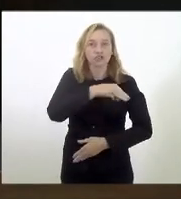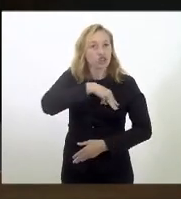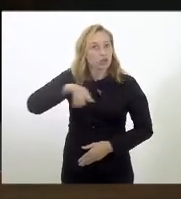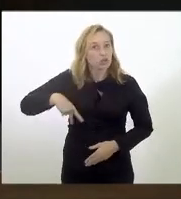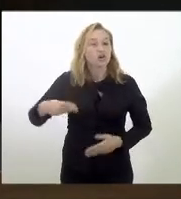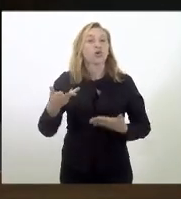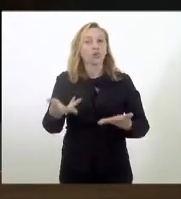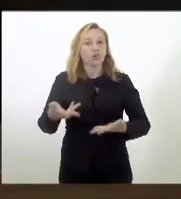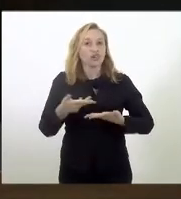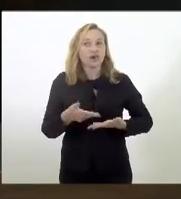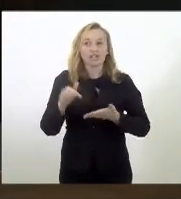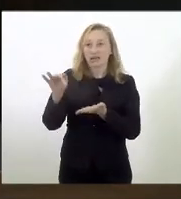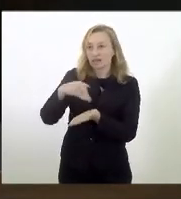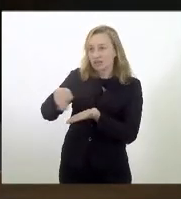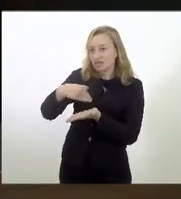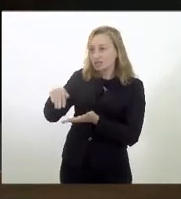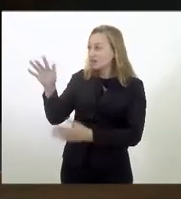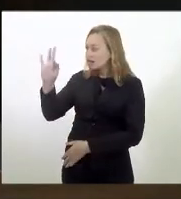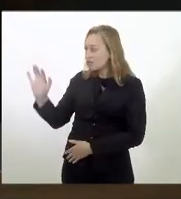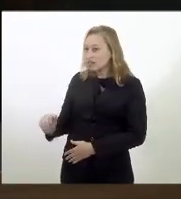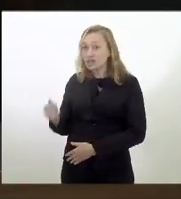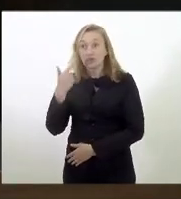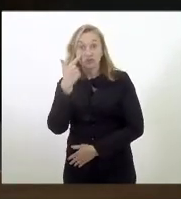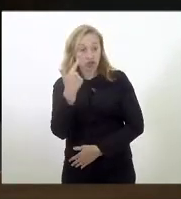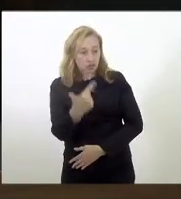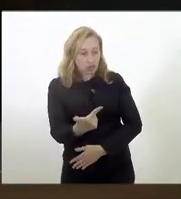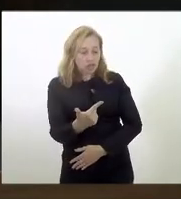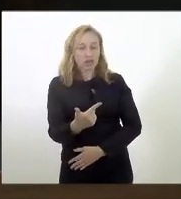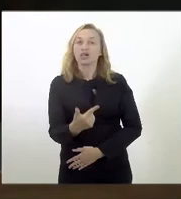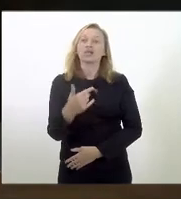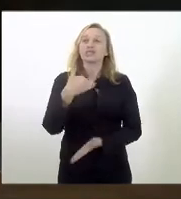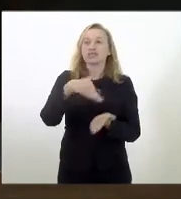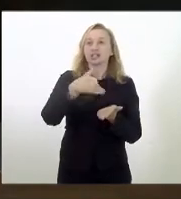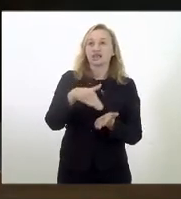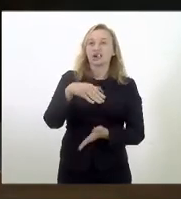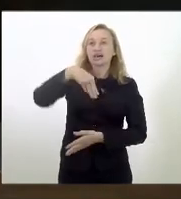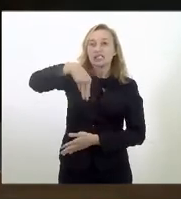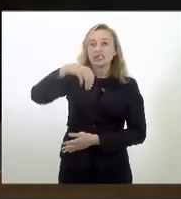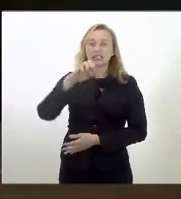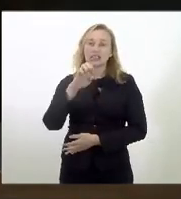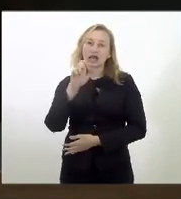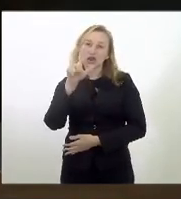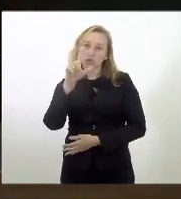convidar a Secretaria de Fazenda, e vejo aqui o secretário Nelson Rocha,